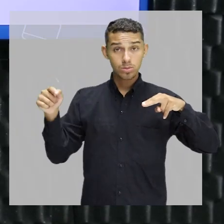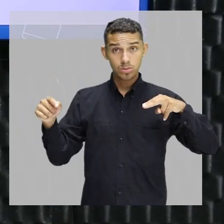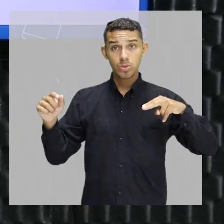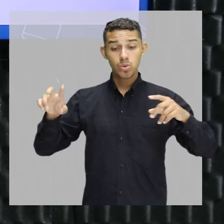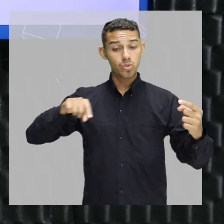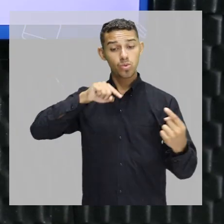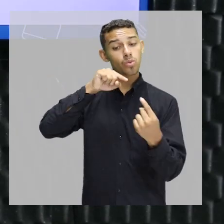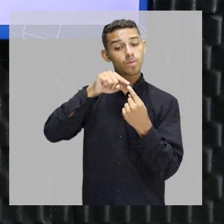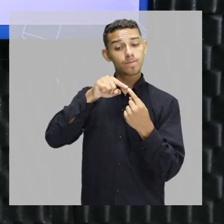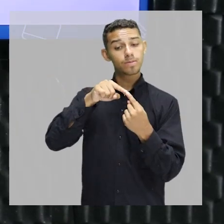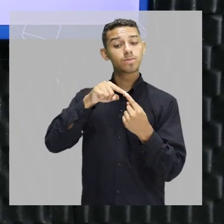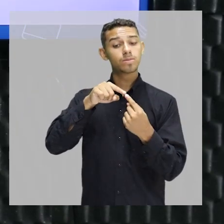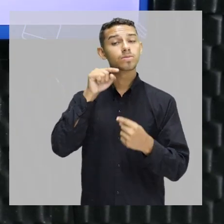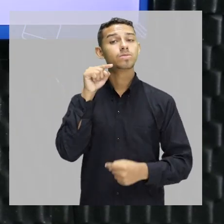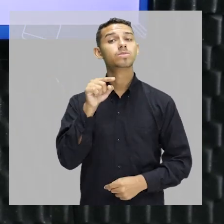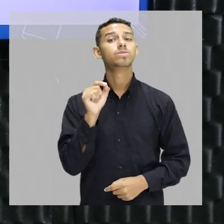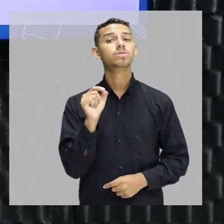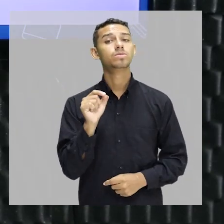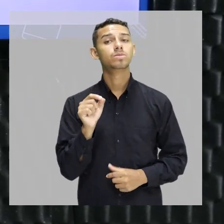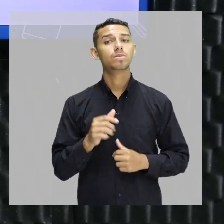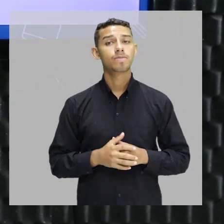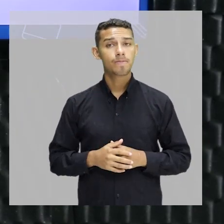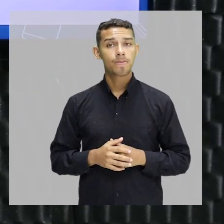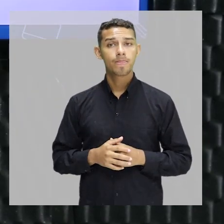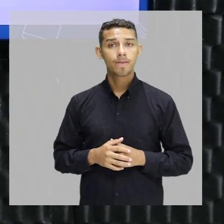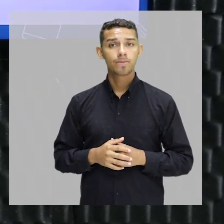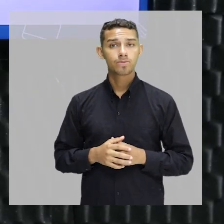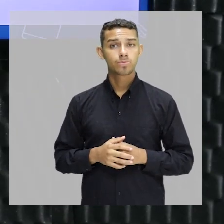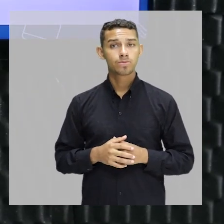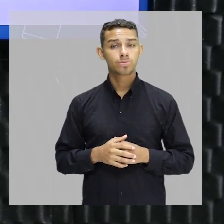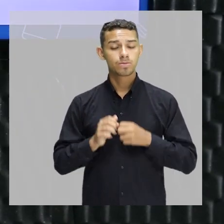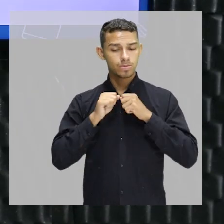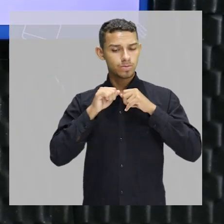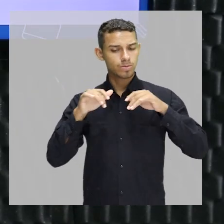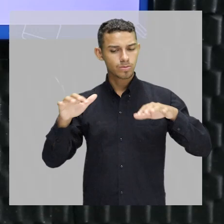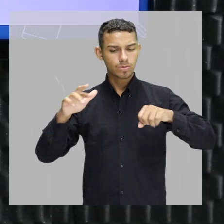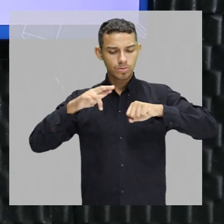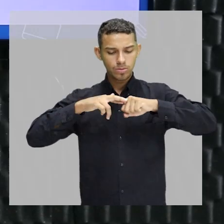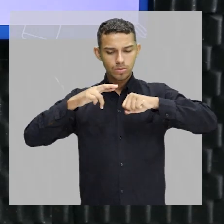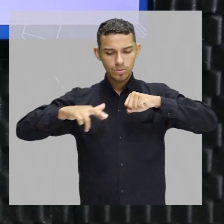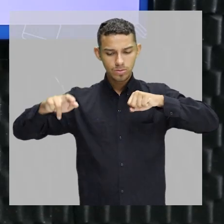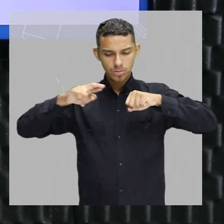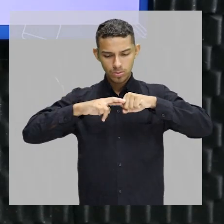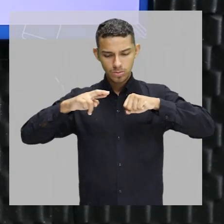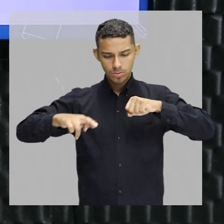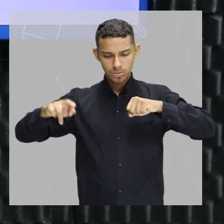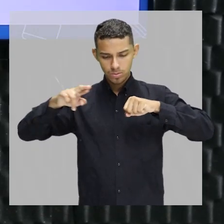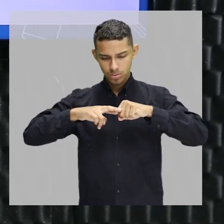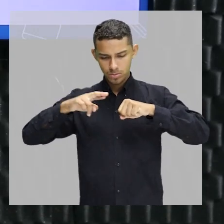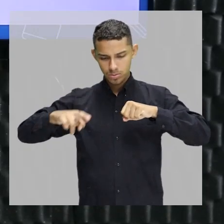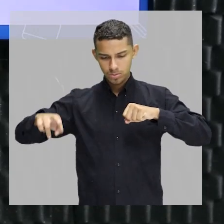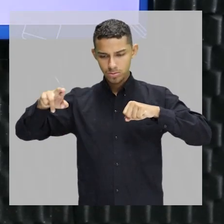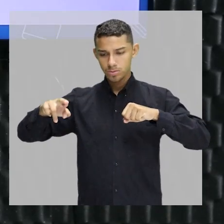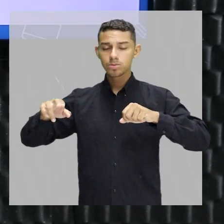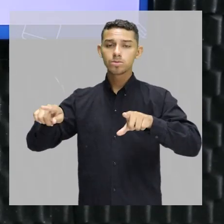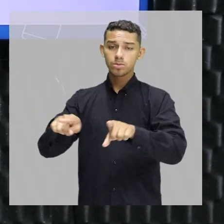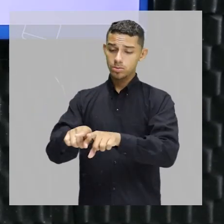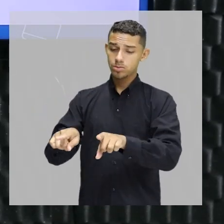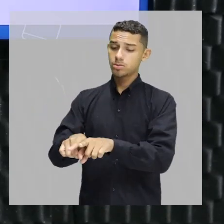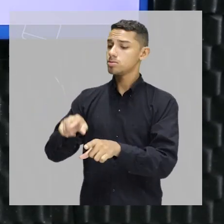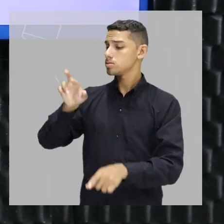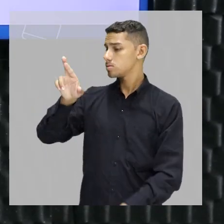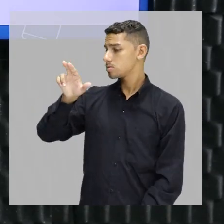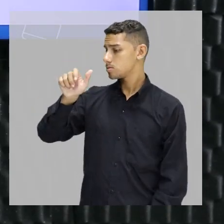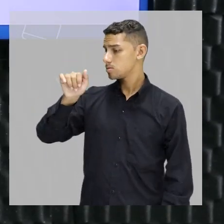objetivo é, né, a liberação de radiação eletromagnética, né? O próprio raio-x também é